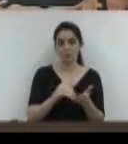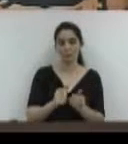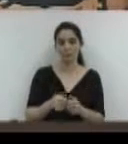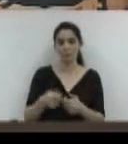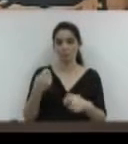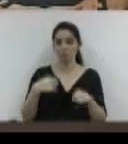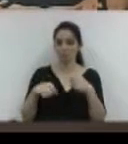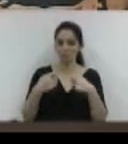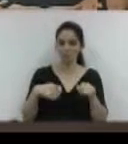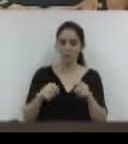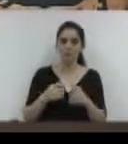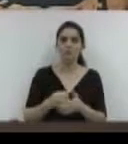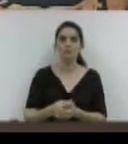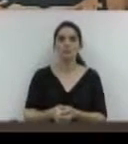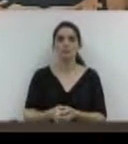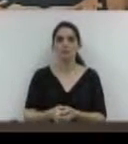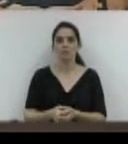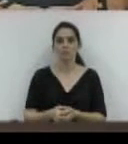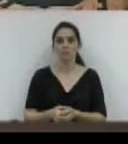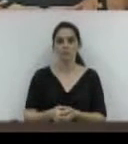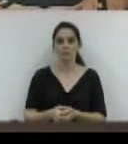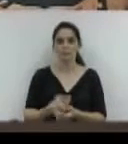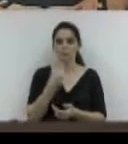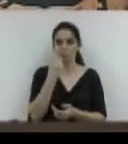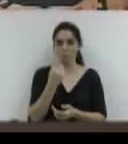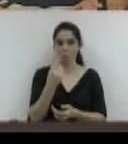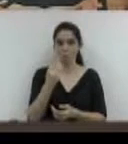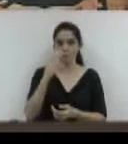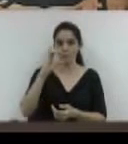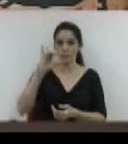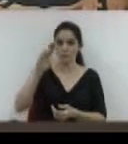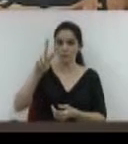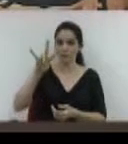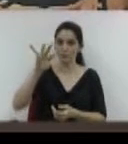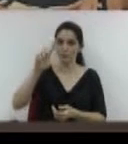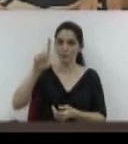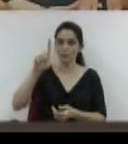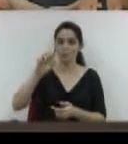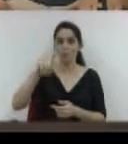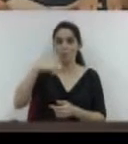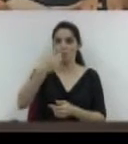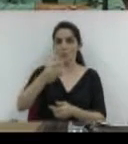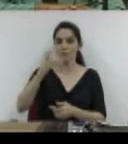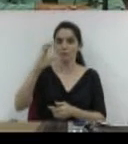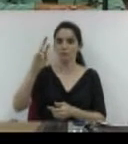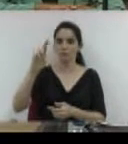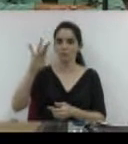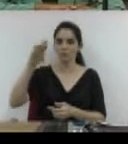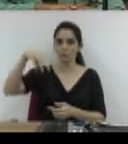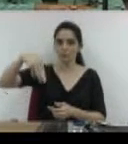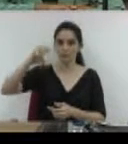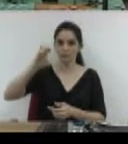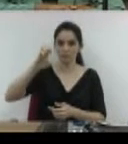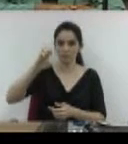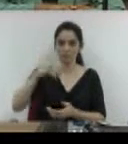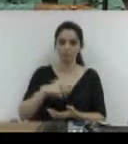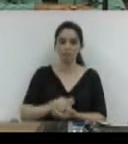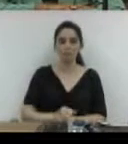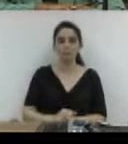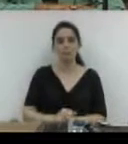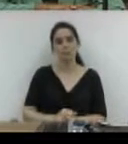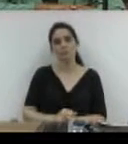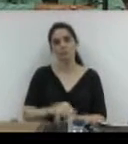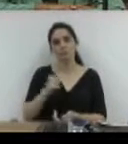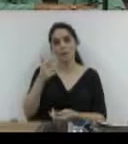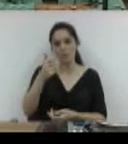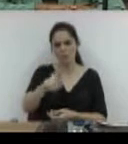de natureza civil e outro criminal, a pedido deste, folhas 21/46. Novamente,